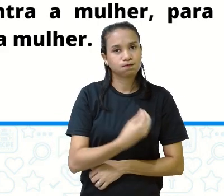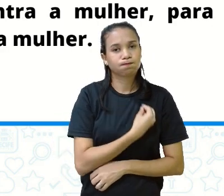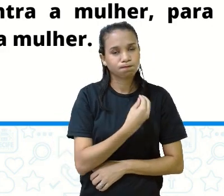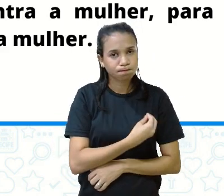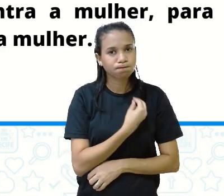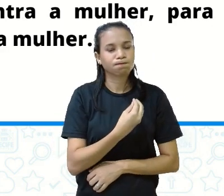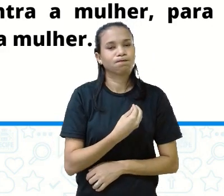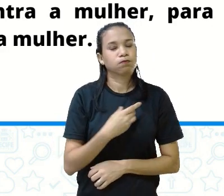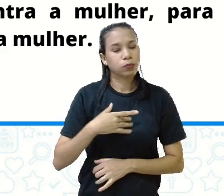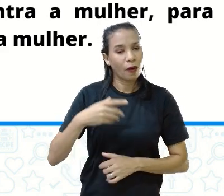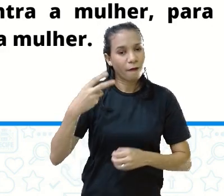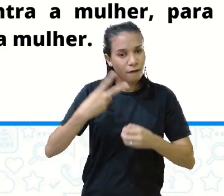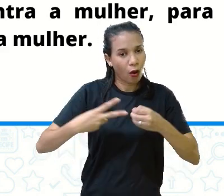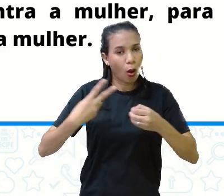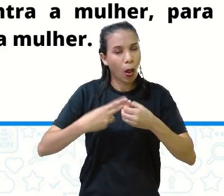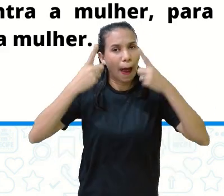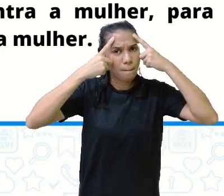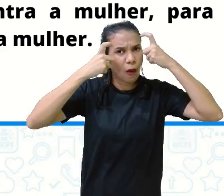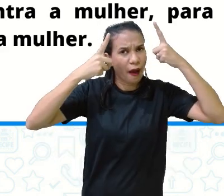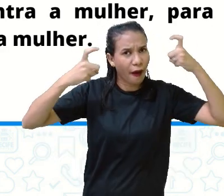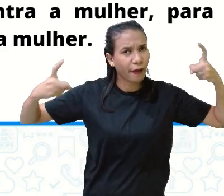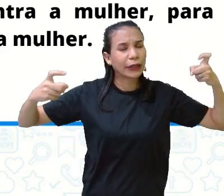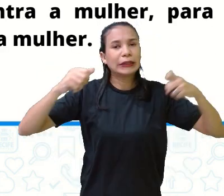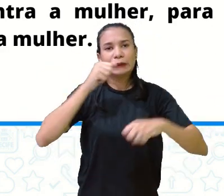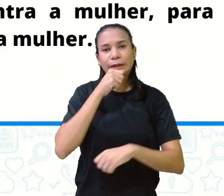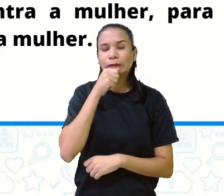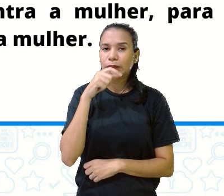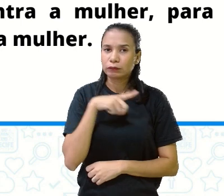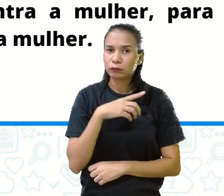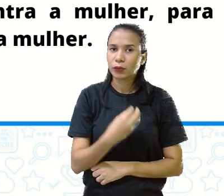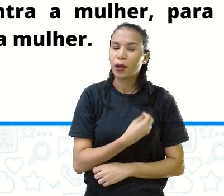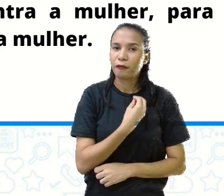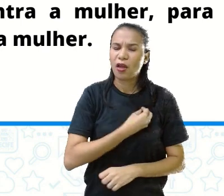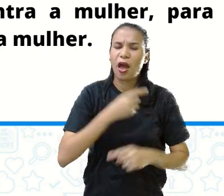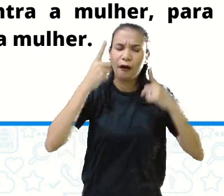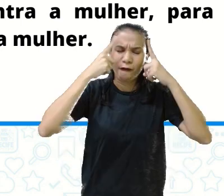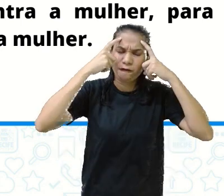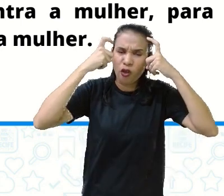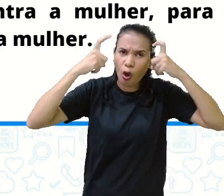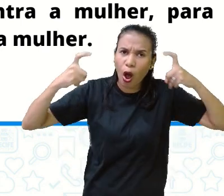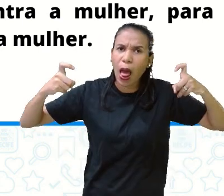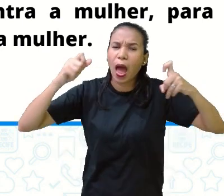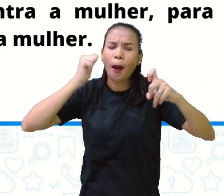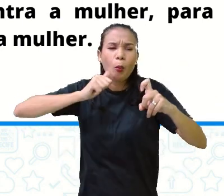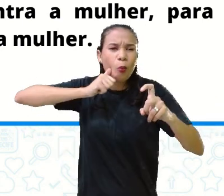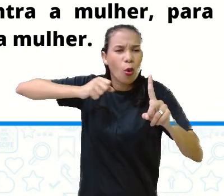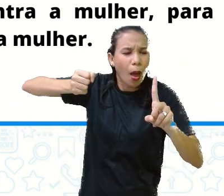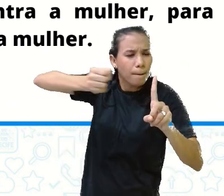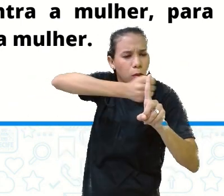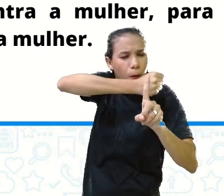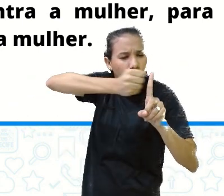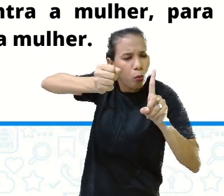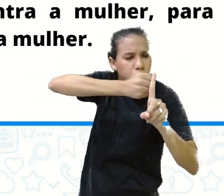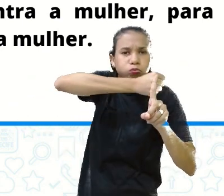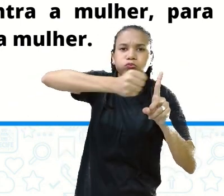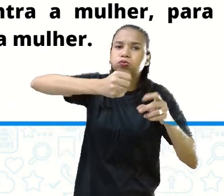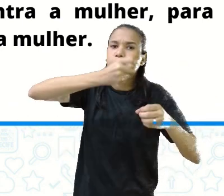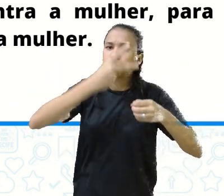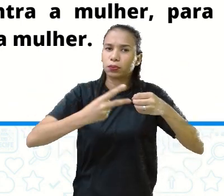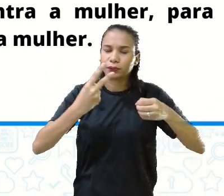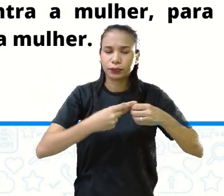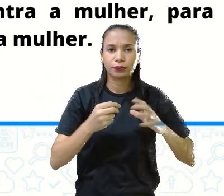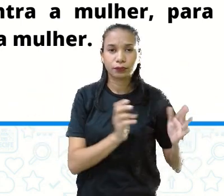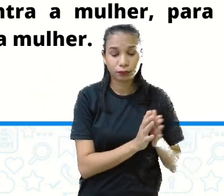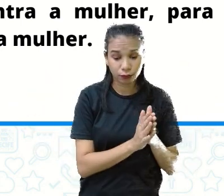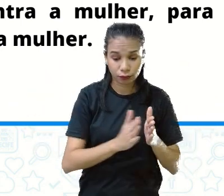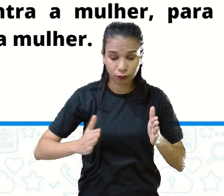vivem. Uma coisa muito triste ainda que acontece é a violência com as mulheres.